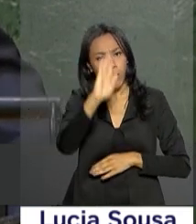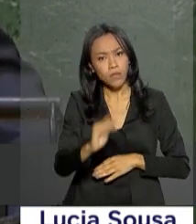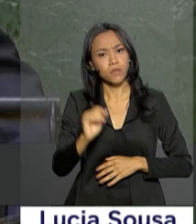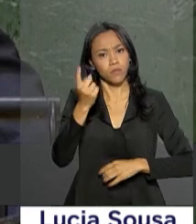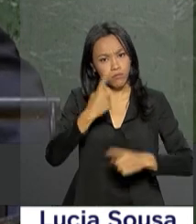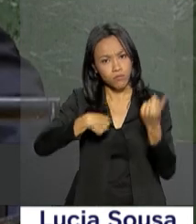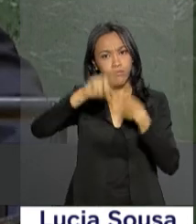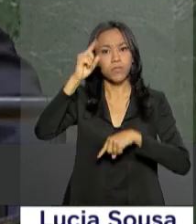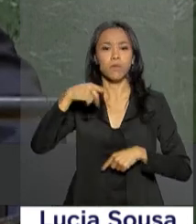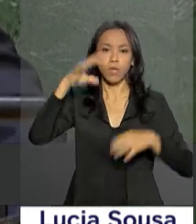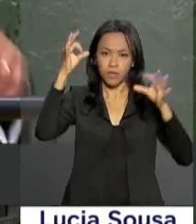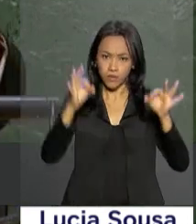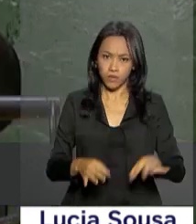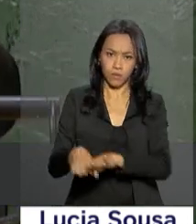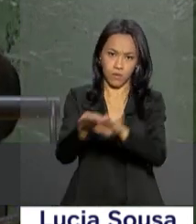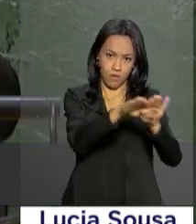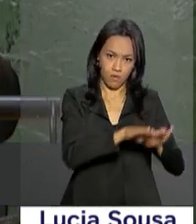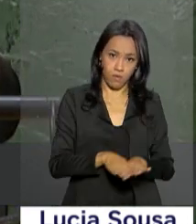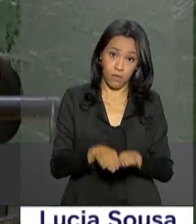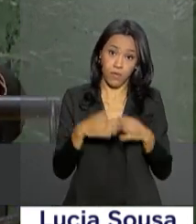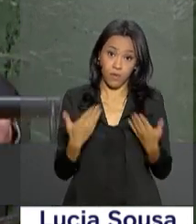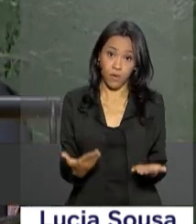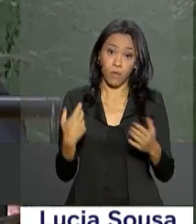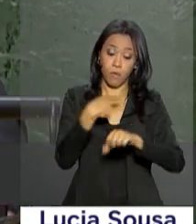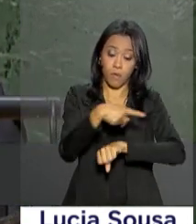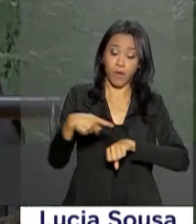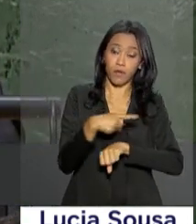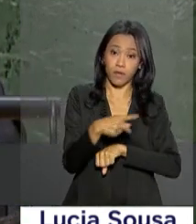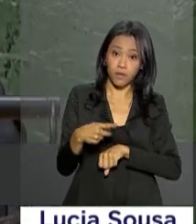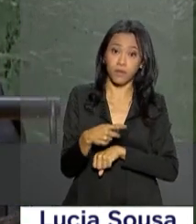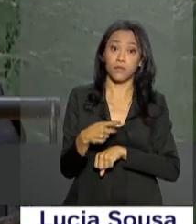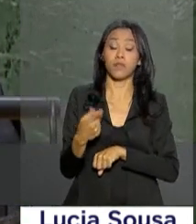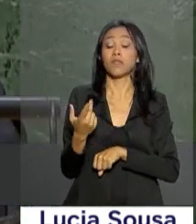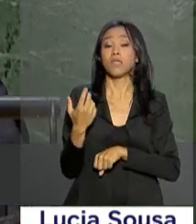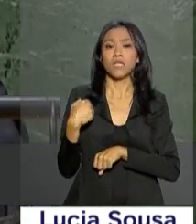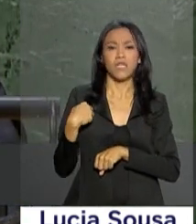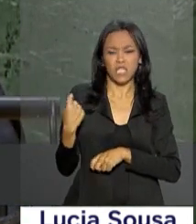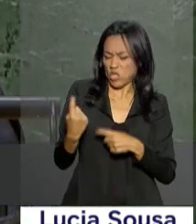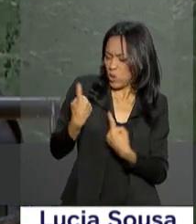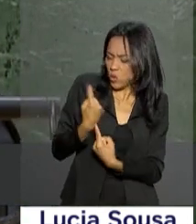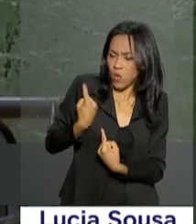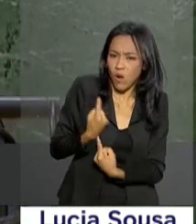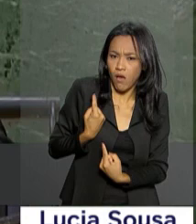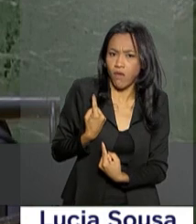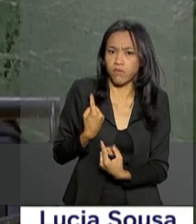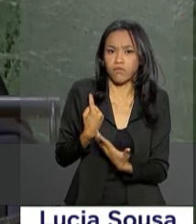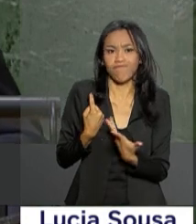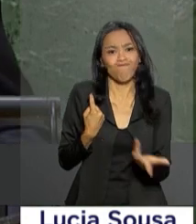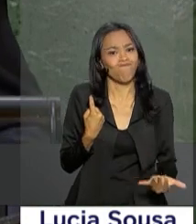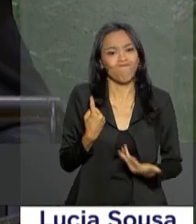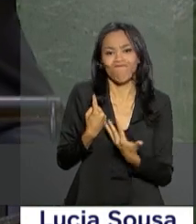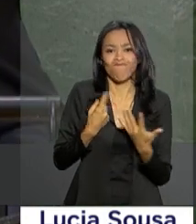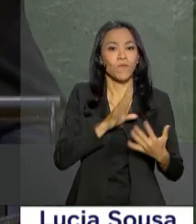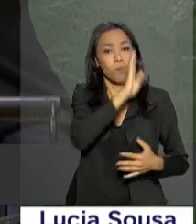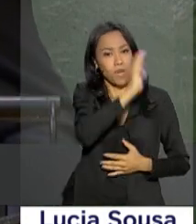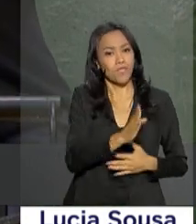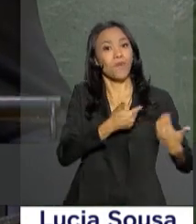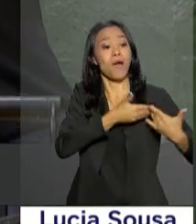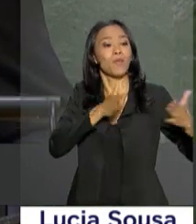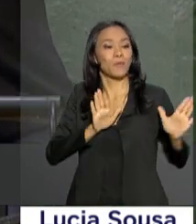e mais justo um país que jett no isolacionismo propõe mais abertura